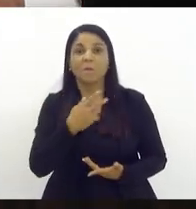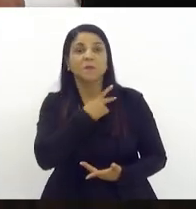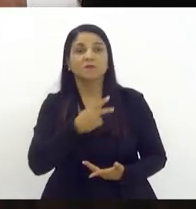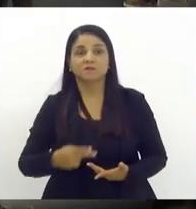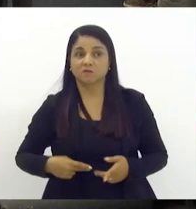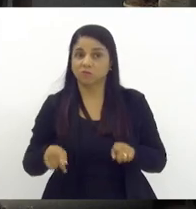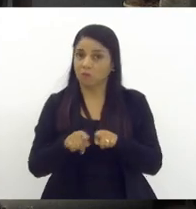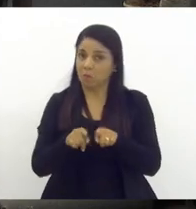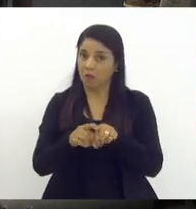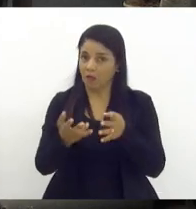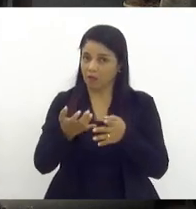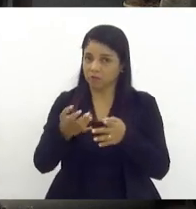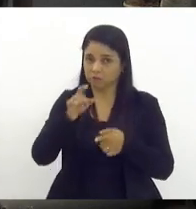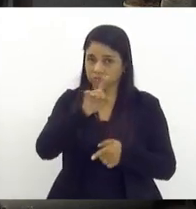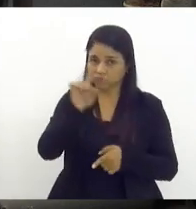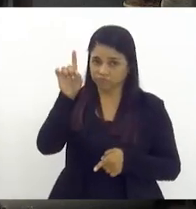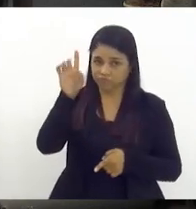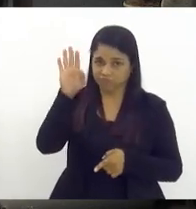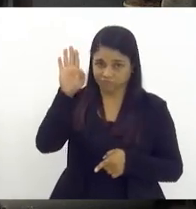discutir também, se for possível.